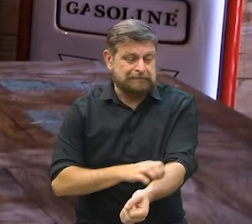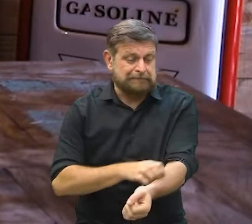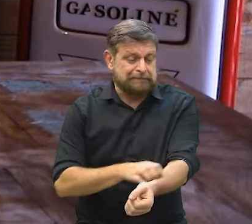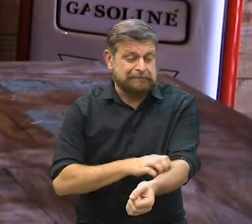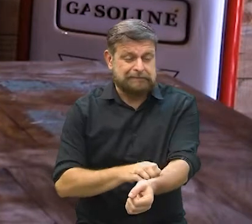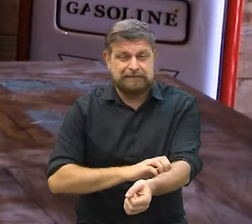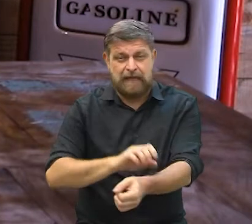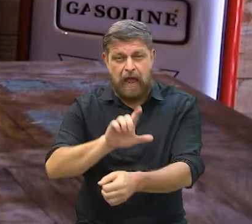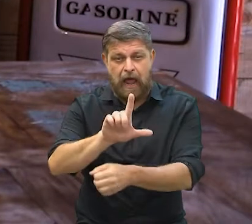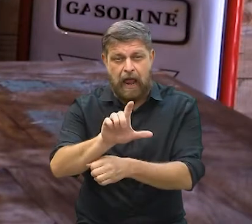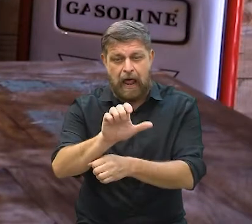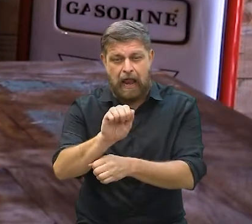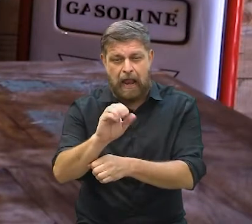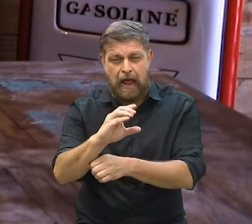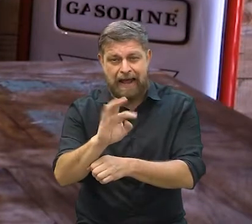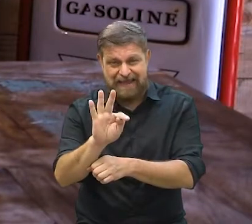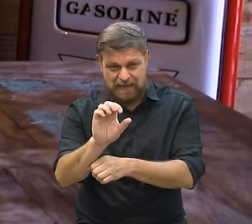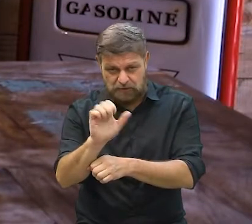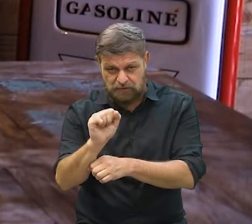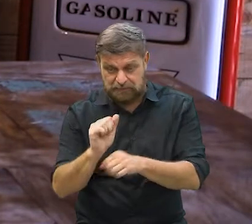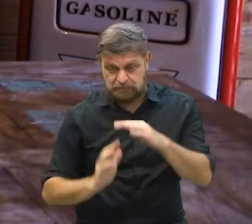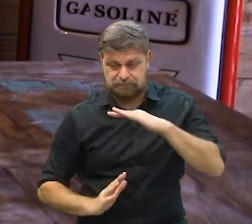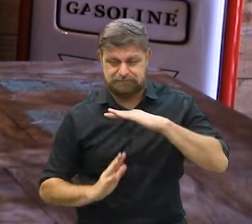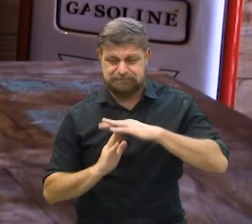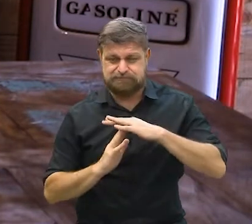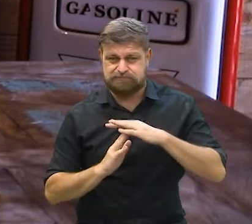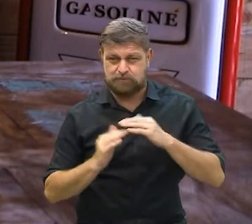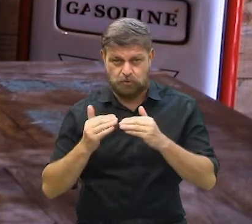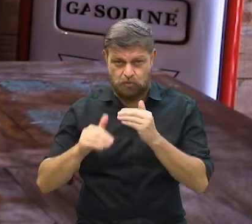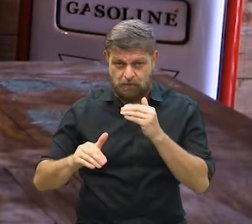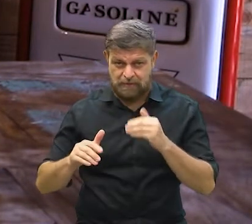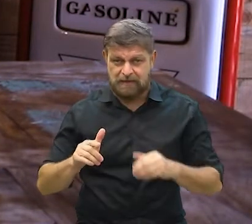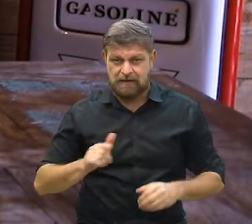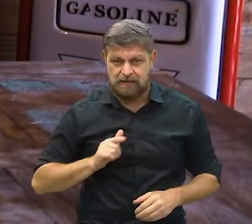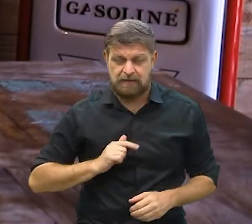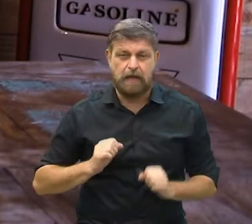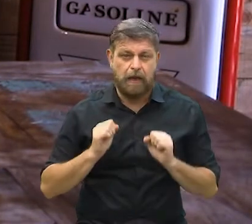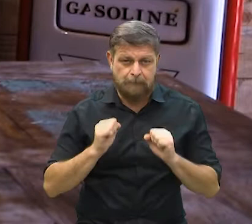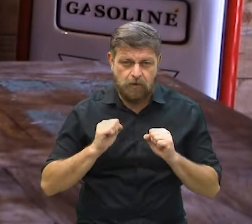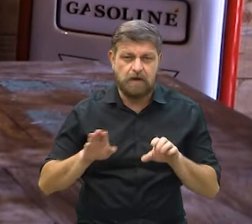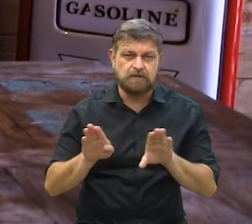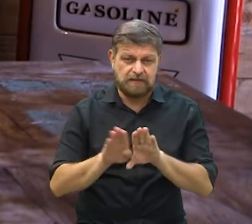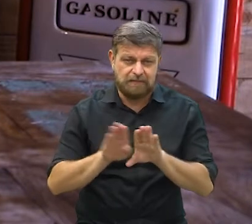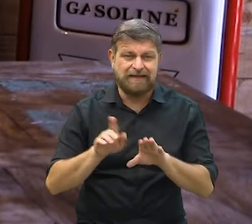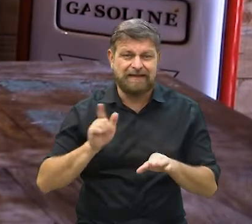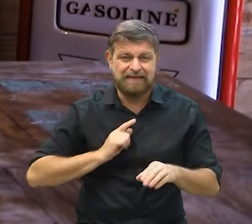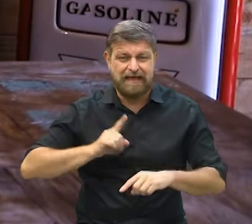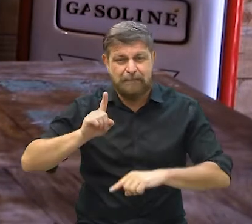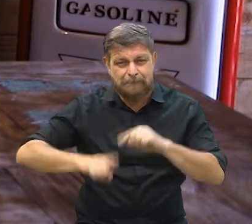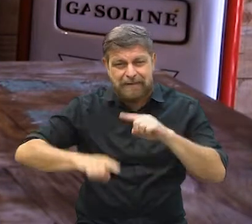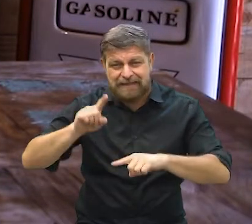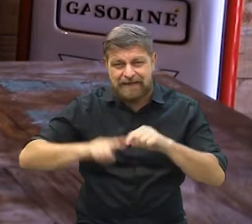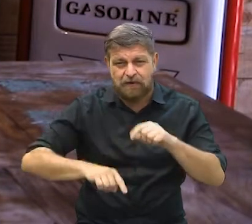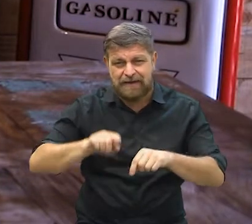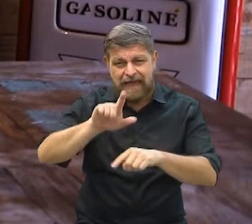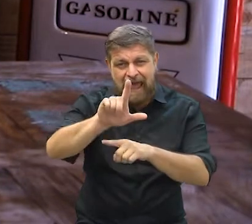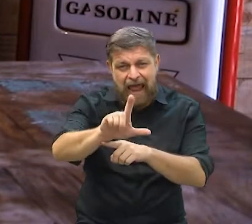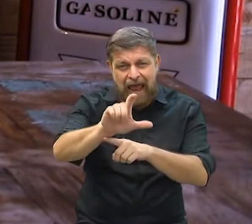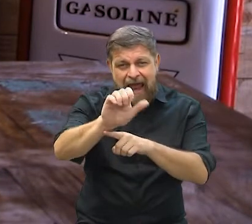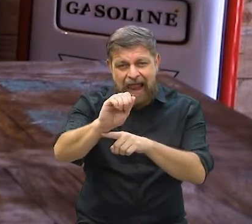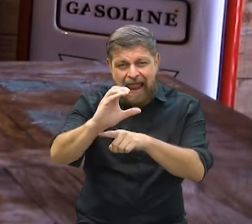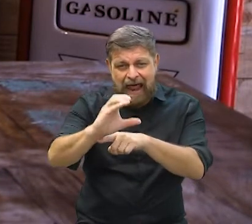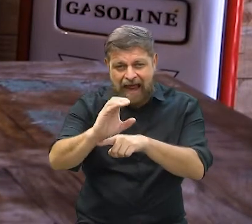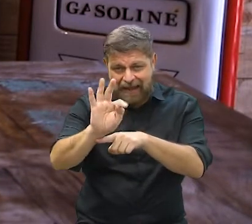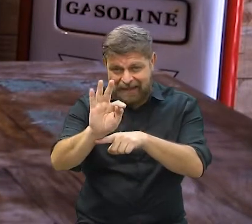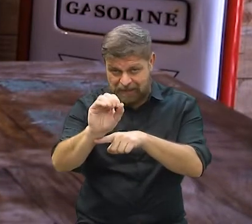aí vai ficar difícil por conta do queijo, do leite, creme de leite. Mas tem aí creme de leite sem lactose, tem ali também leite,